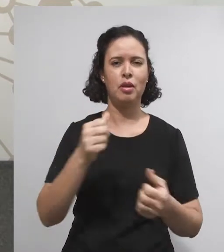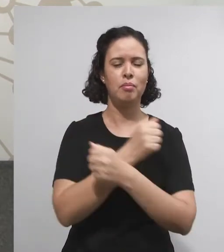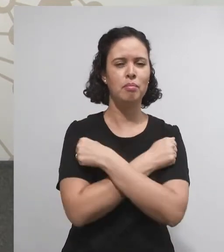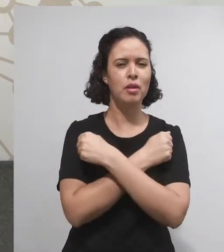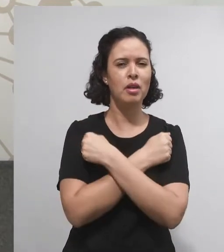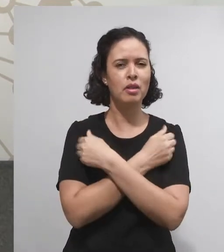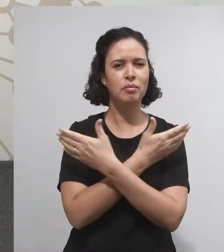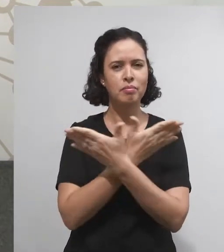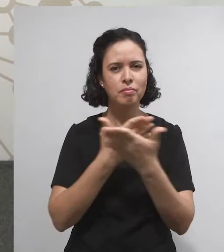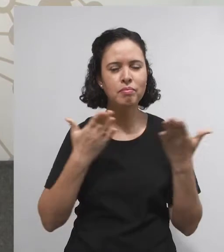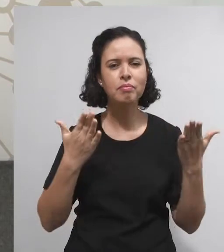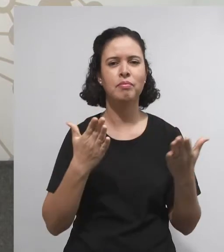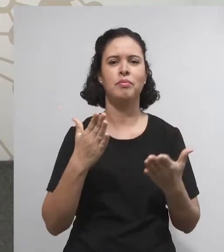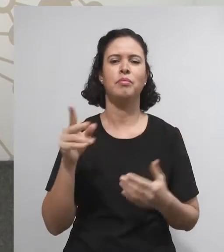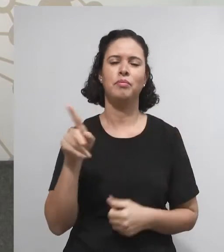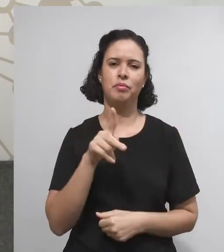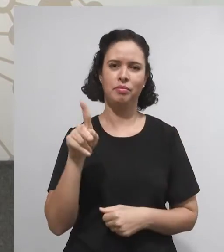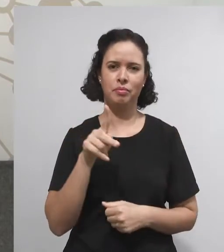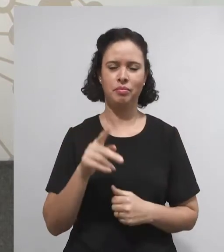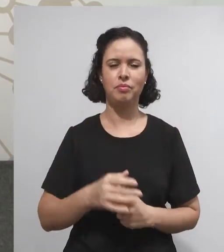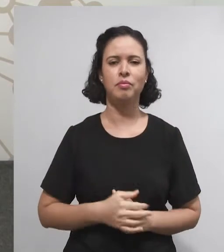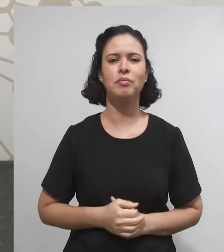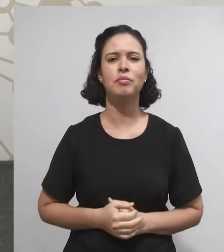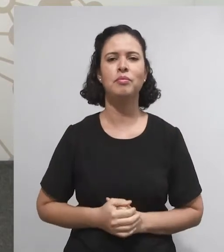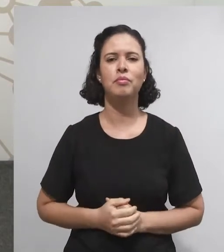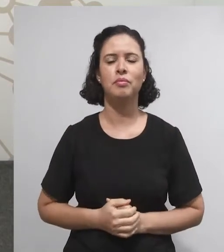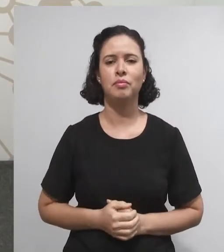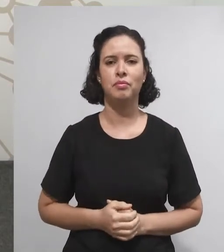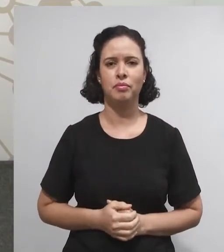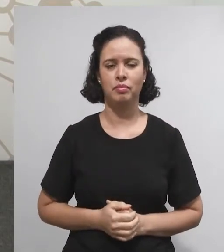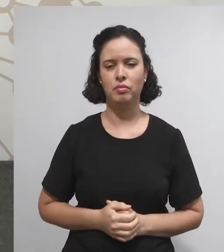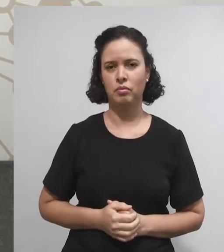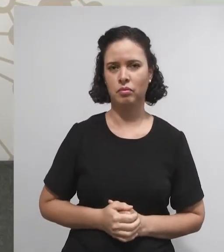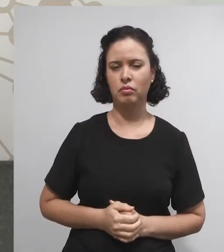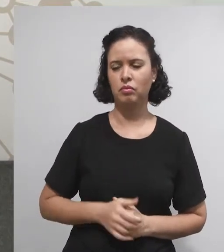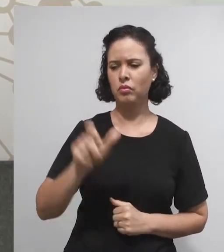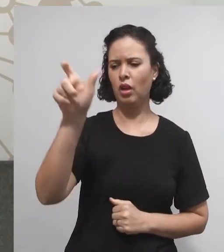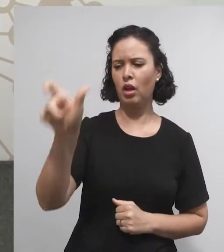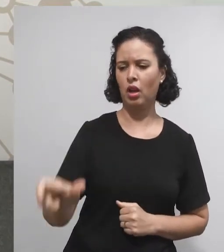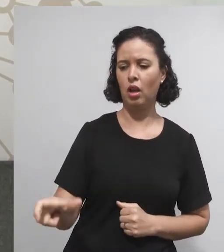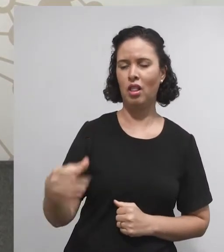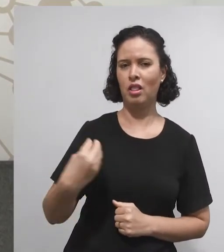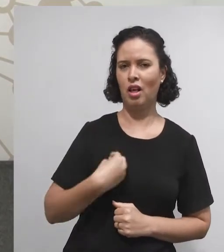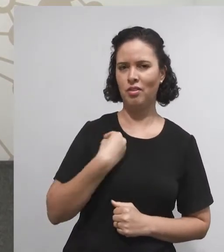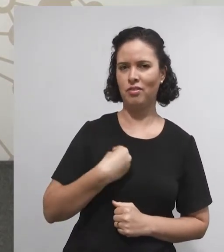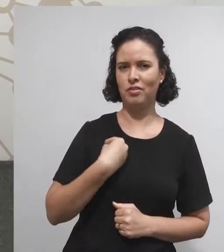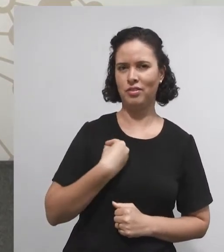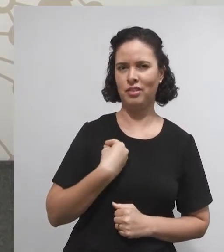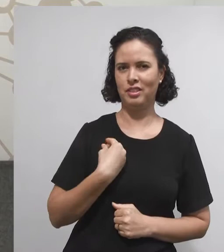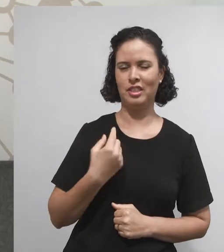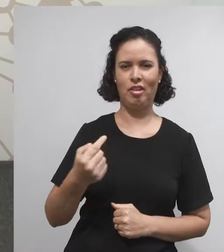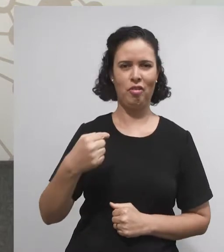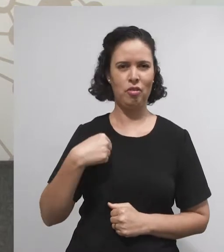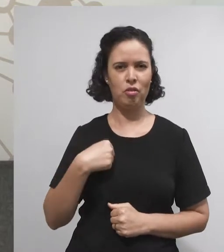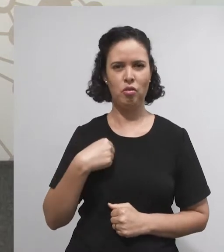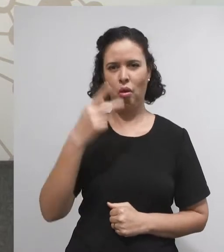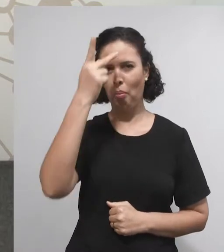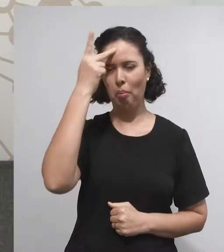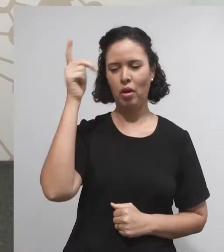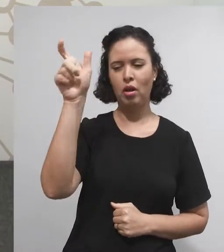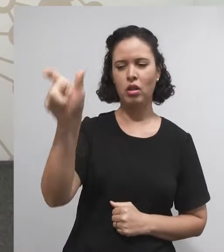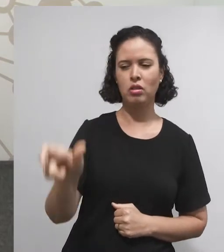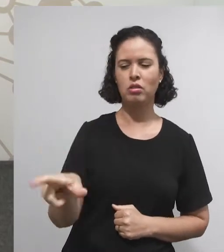e um abraço carinhoso para essa pessoa maravilhosa. Gente na vida da gente. Tem gente